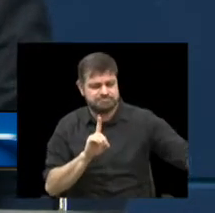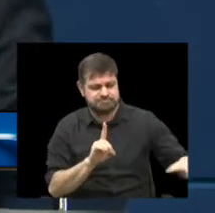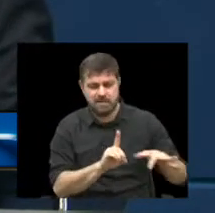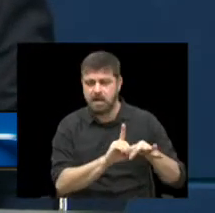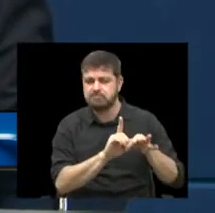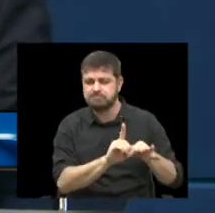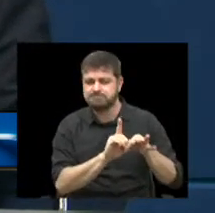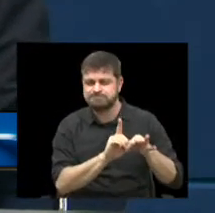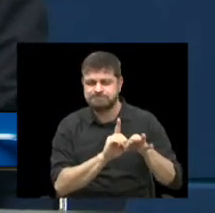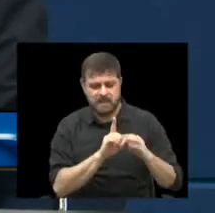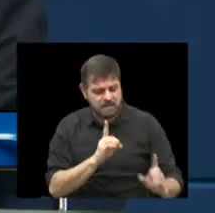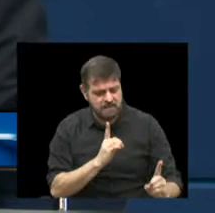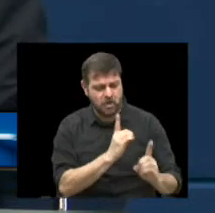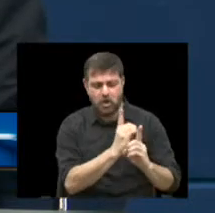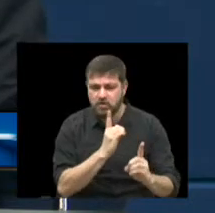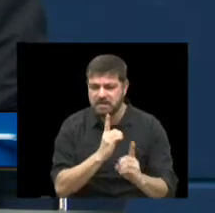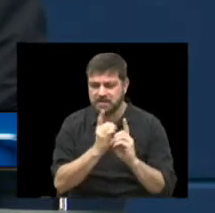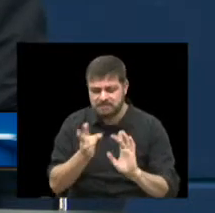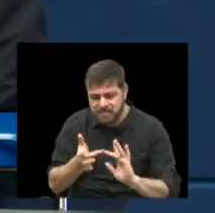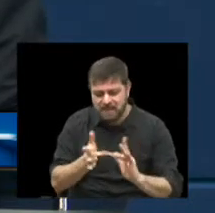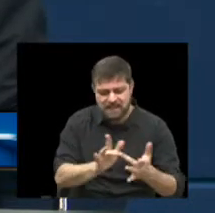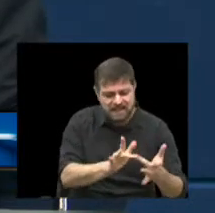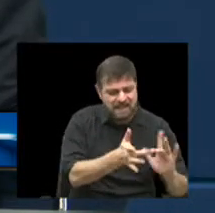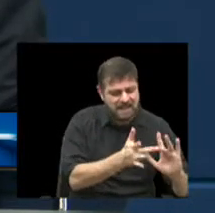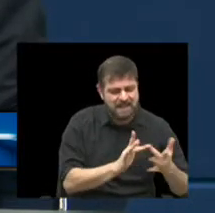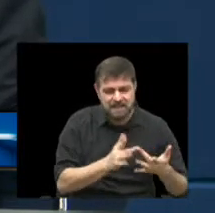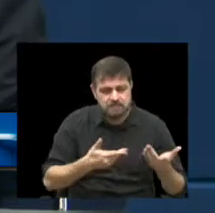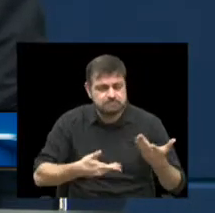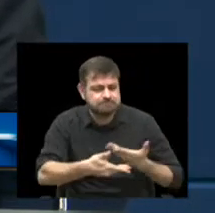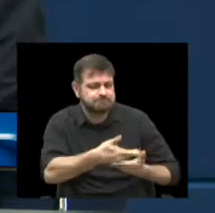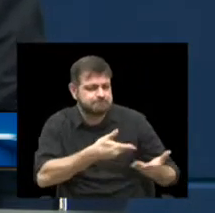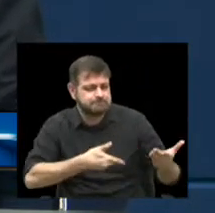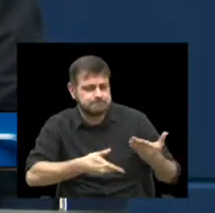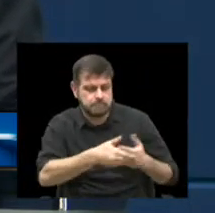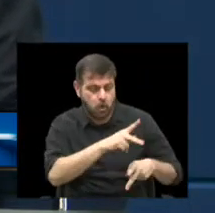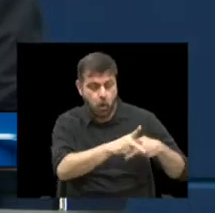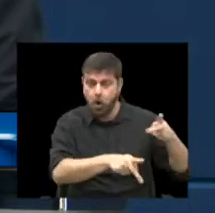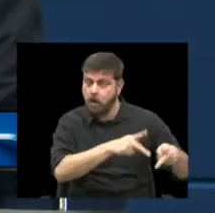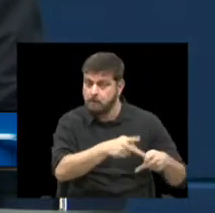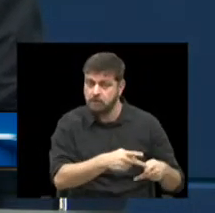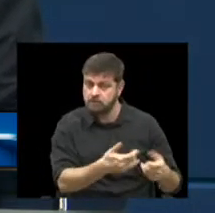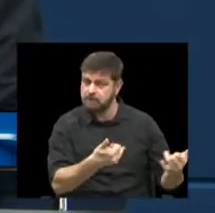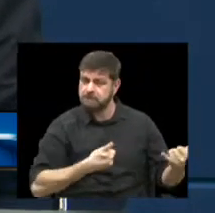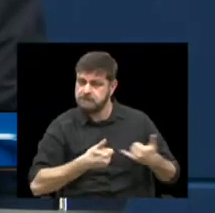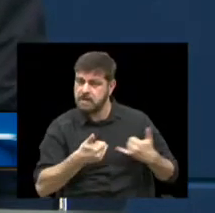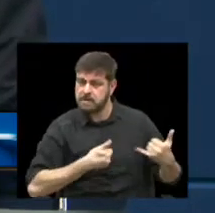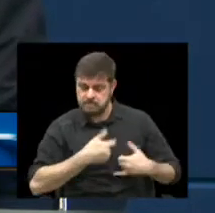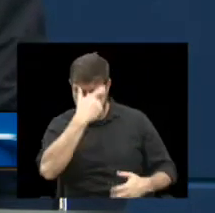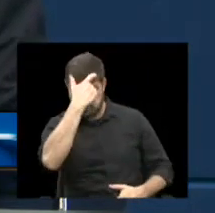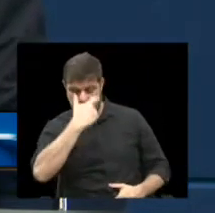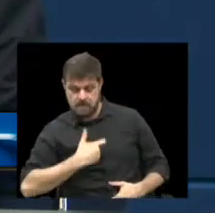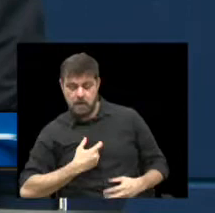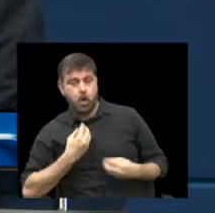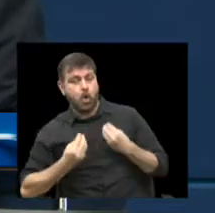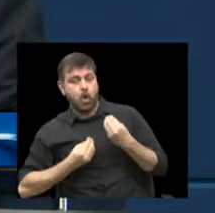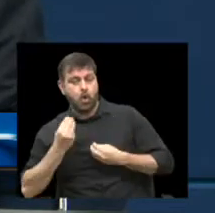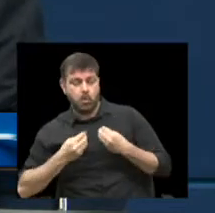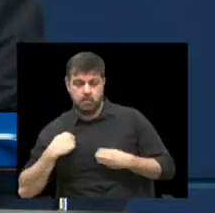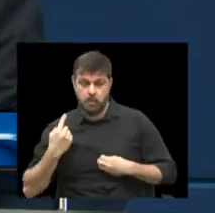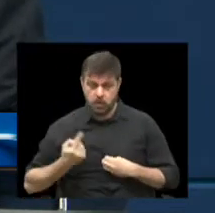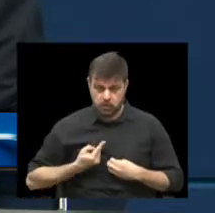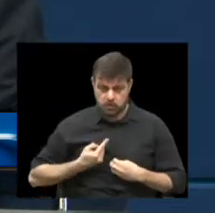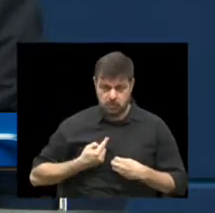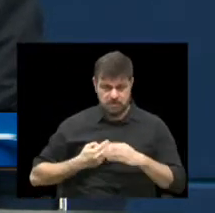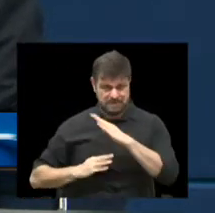em oportunidades como estas que ouvimos é que a população tem a dizer sobre o trabalho da Prefeitura e da Câmara